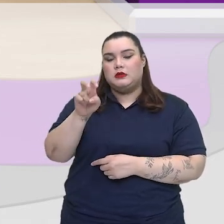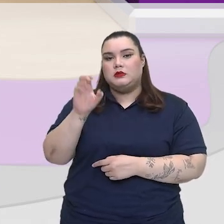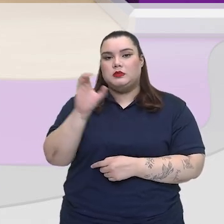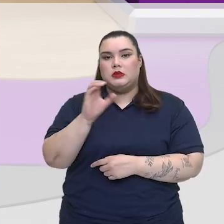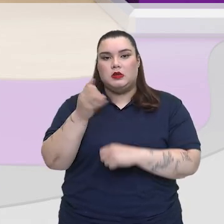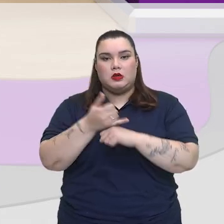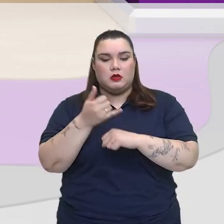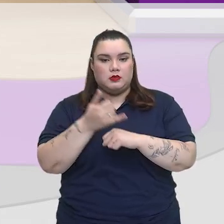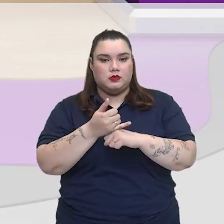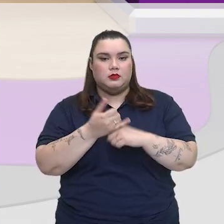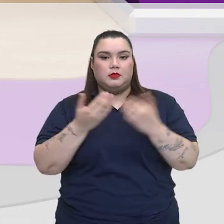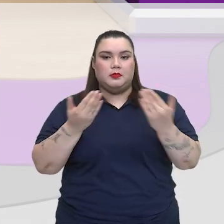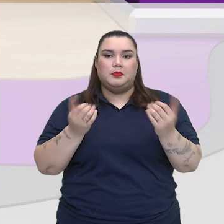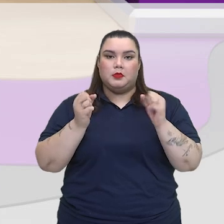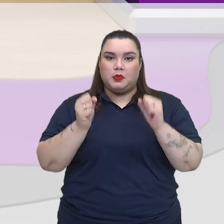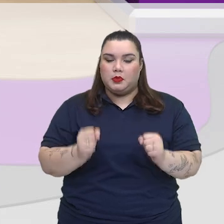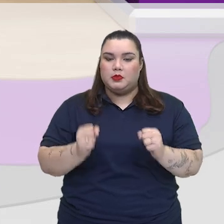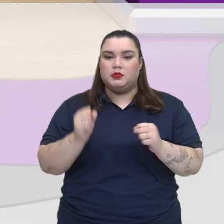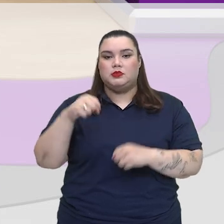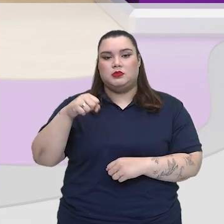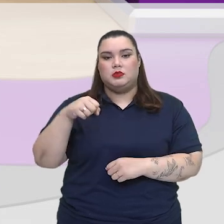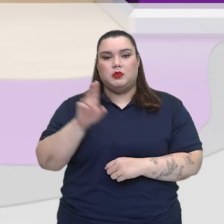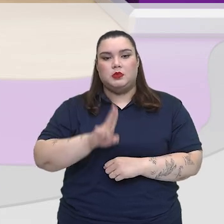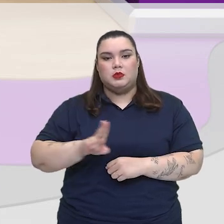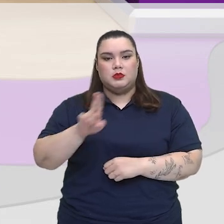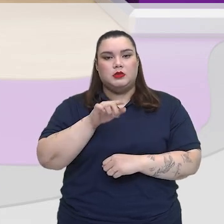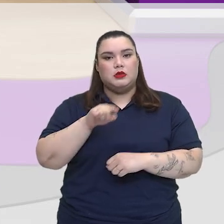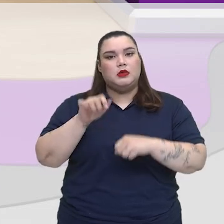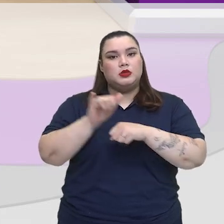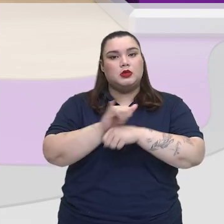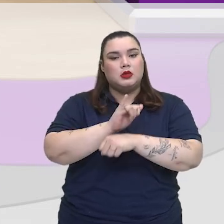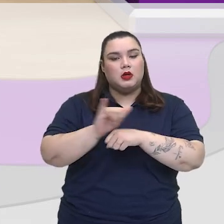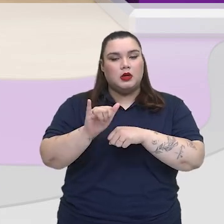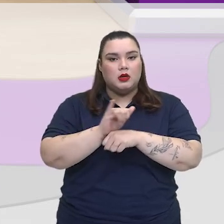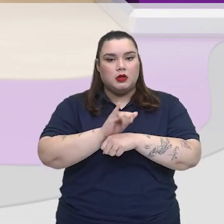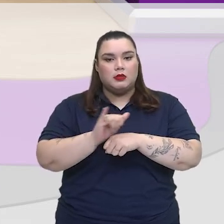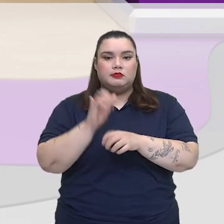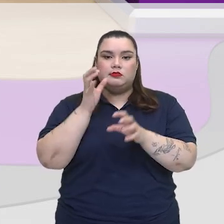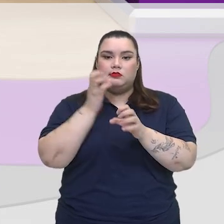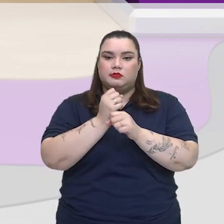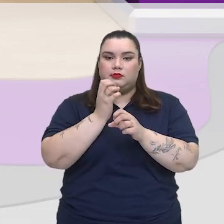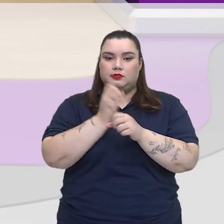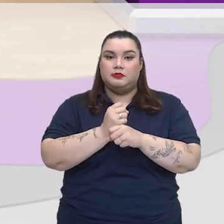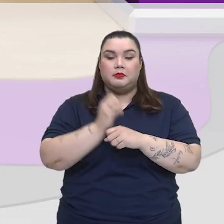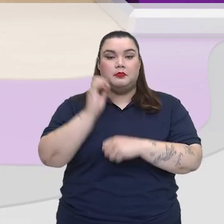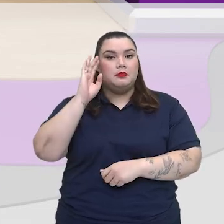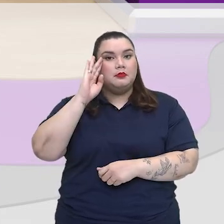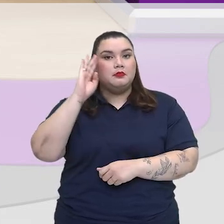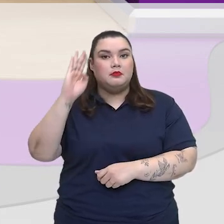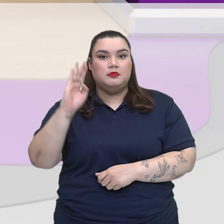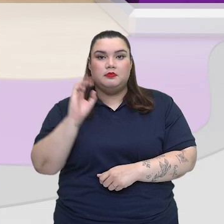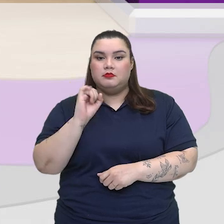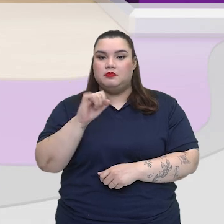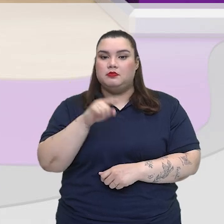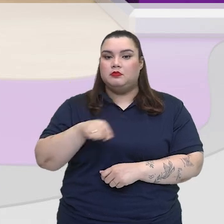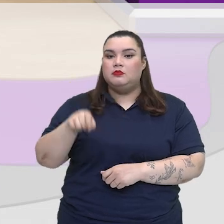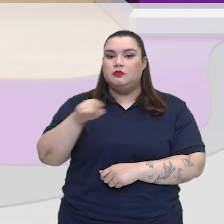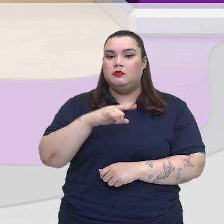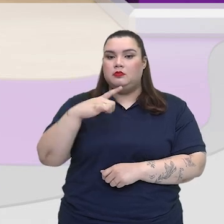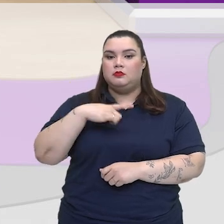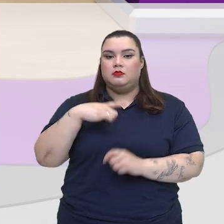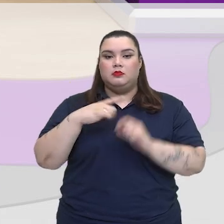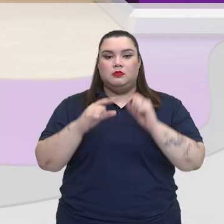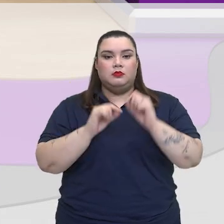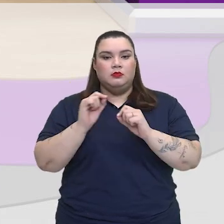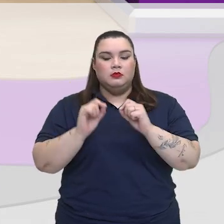38,25. Você pode, sim, usar essa maneira de fazer o cálculo, principalmente quando você está trabalhando